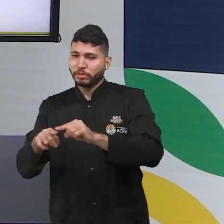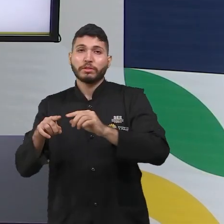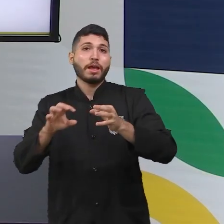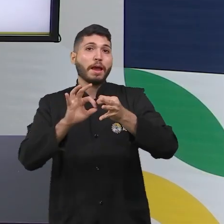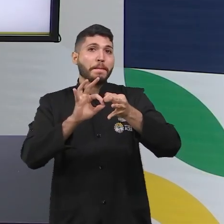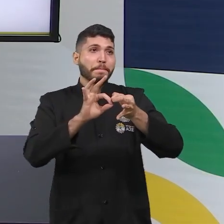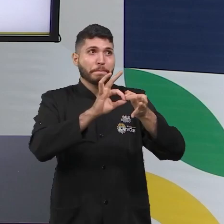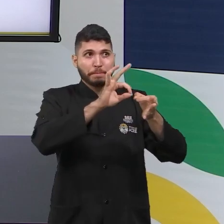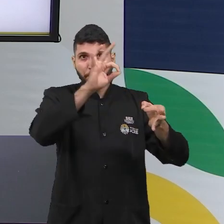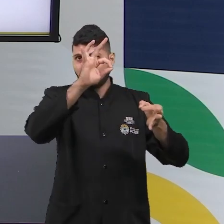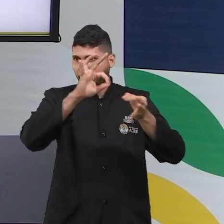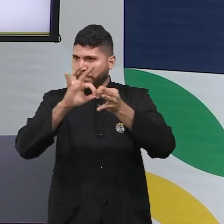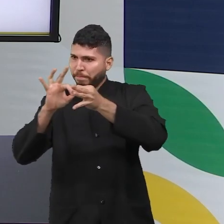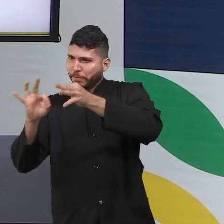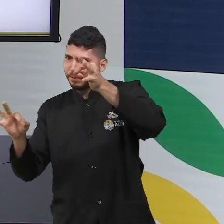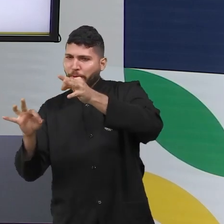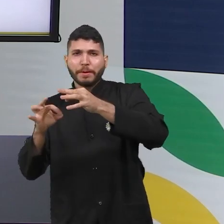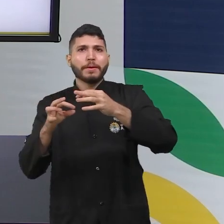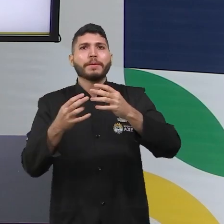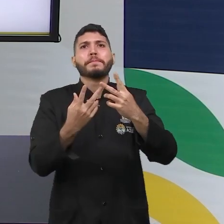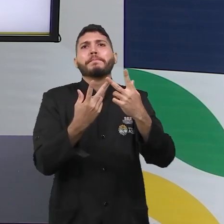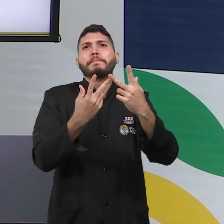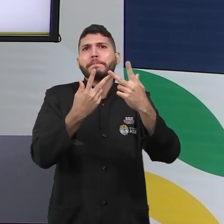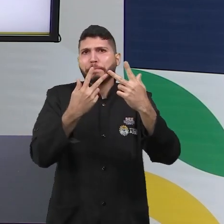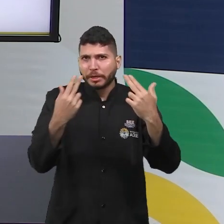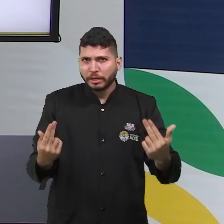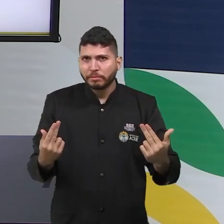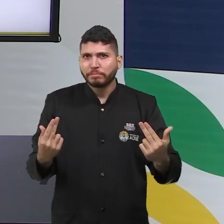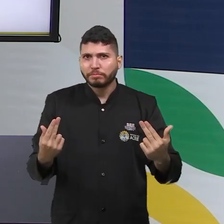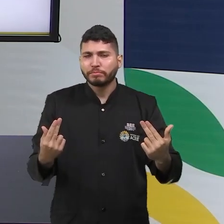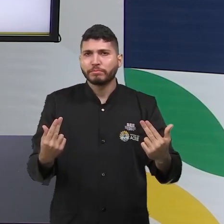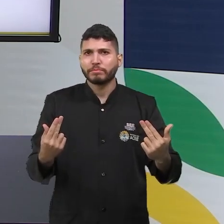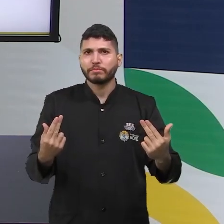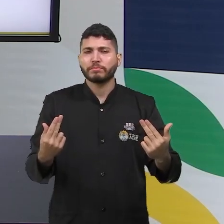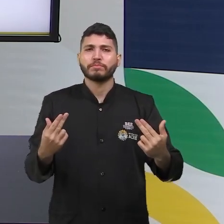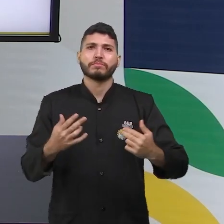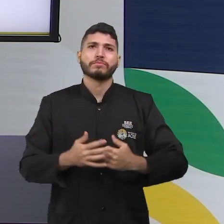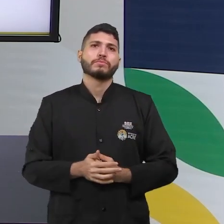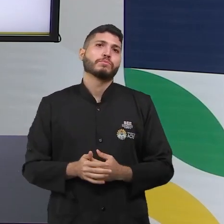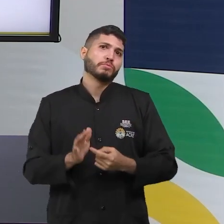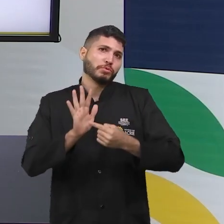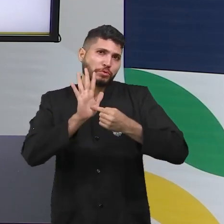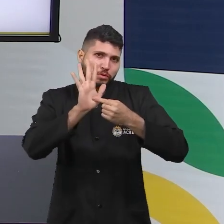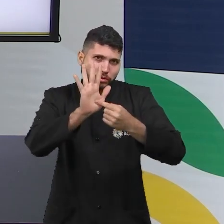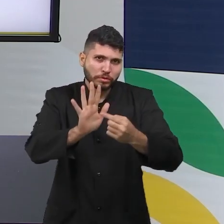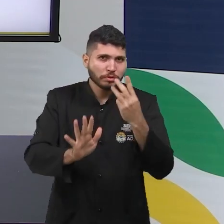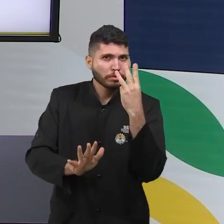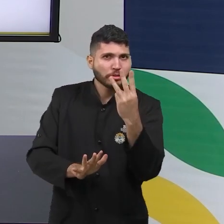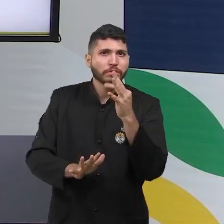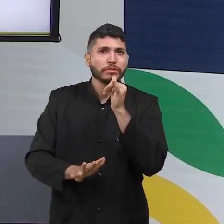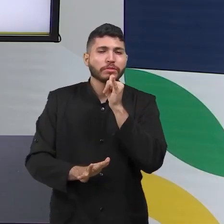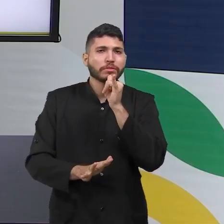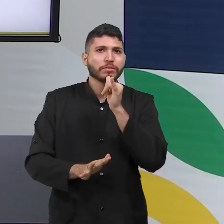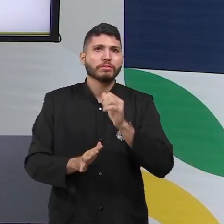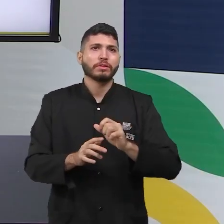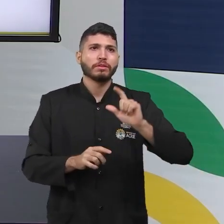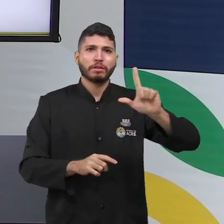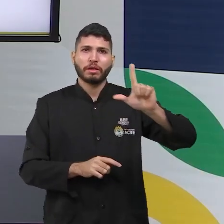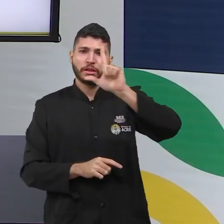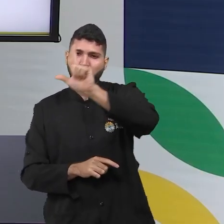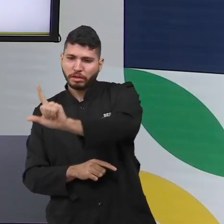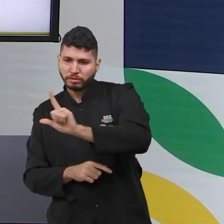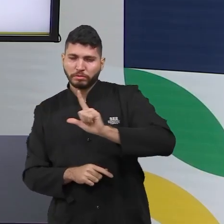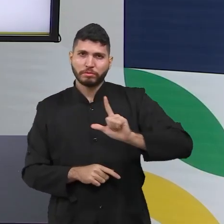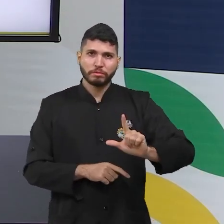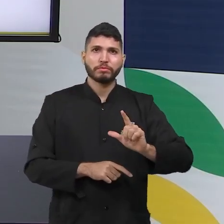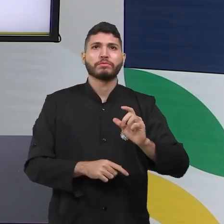gente continuar. Então, nós vimos 3 casos. O primeiro, lado, lado, lado.